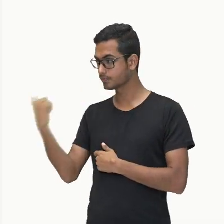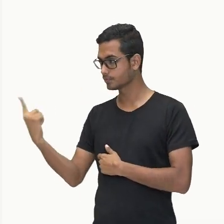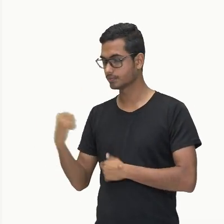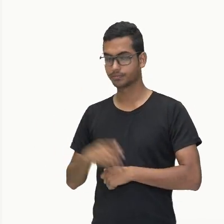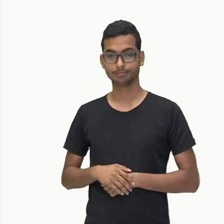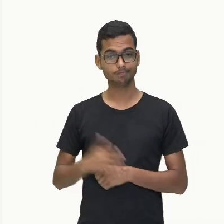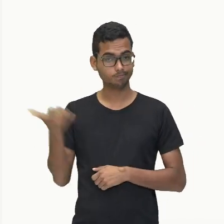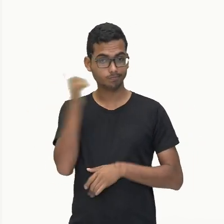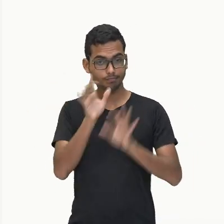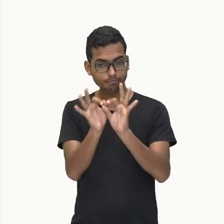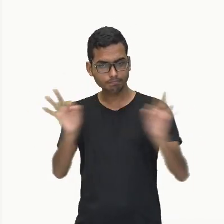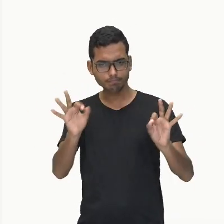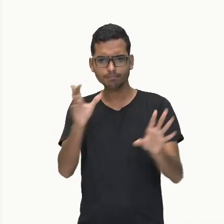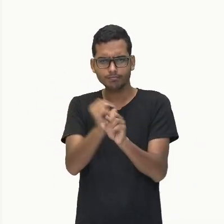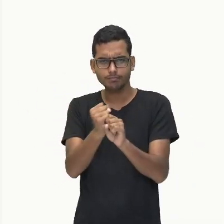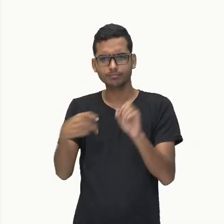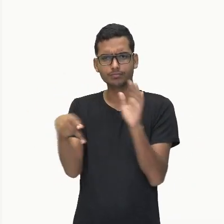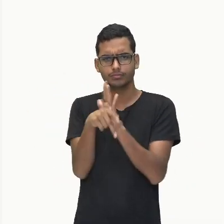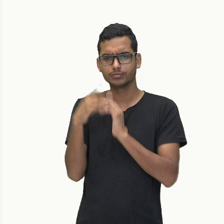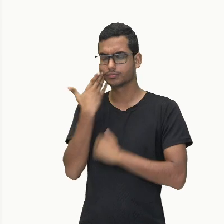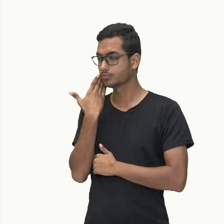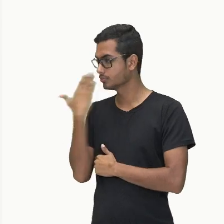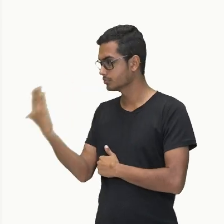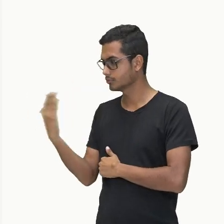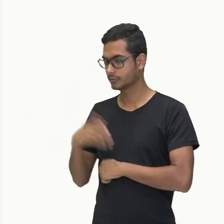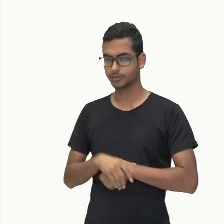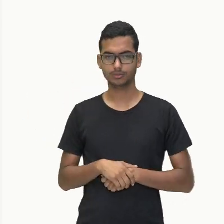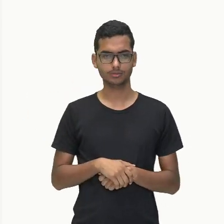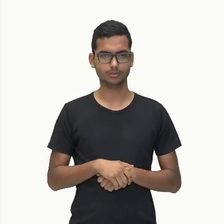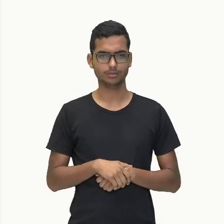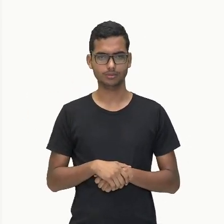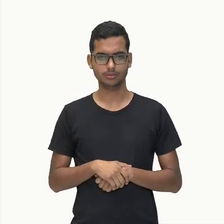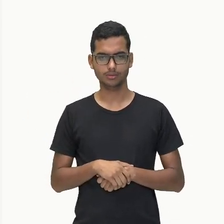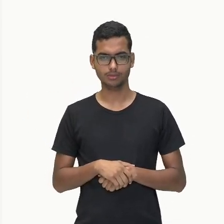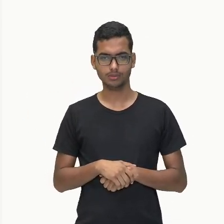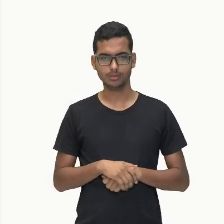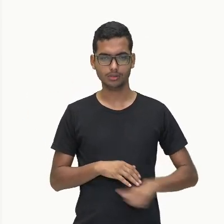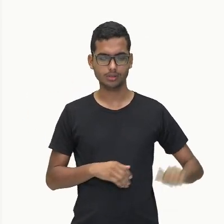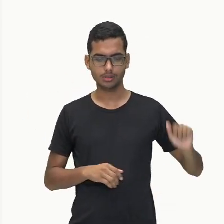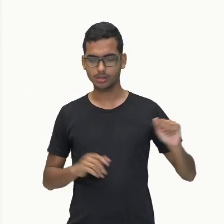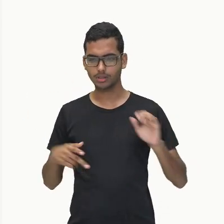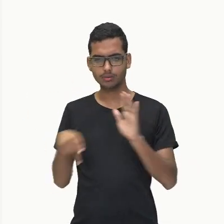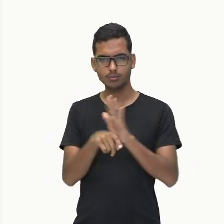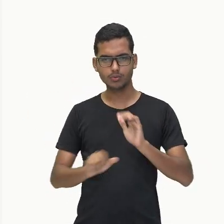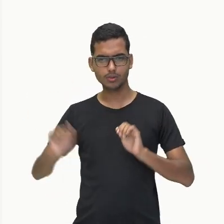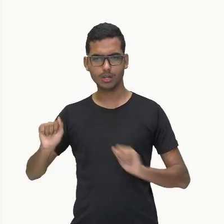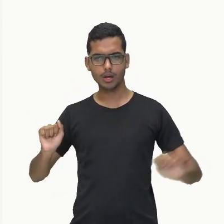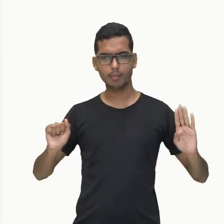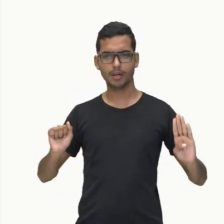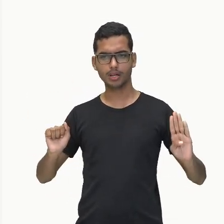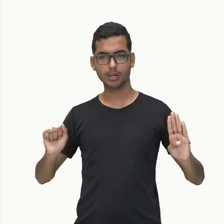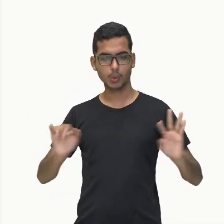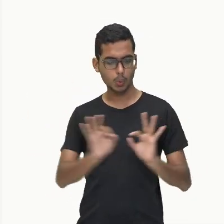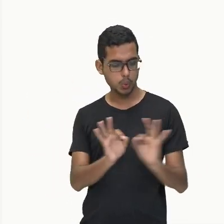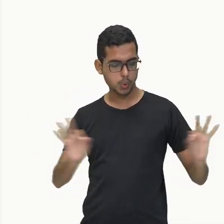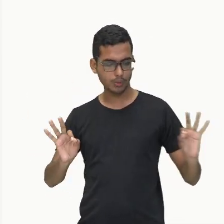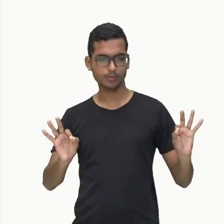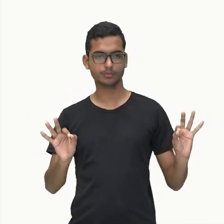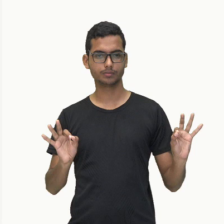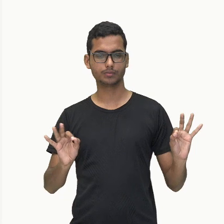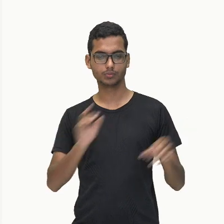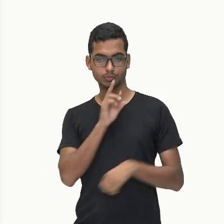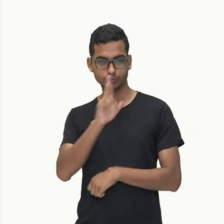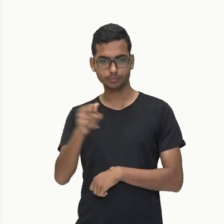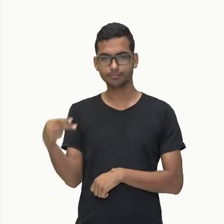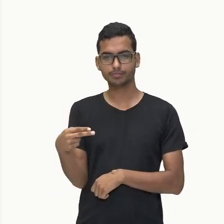essa distância aí entre A e B é igual a 5, tá? E aí volta a repetir, né? Se nós tivermos uma